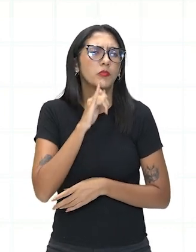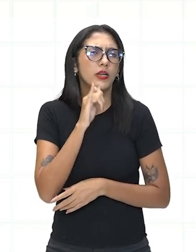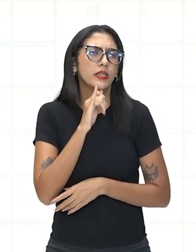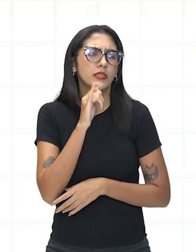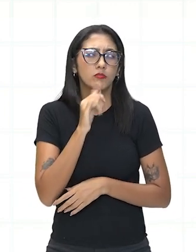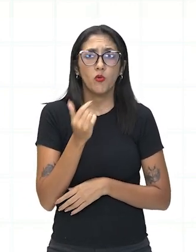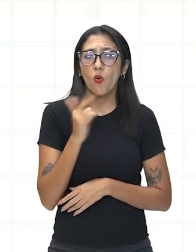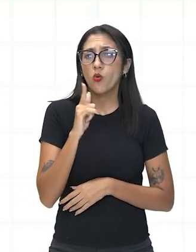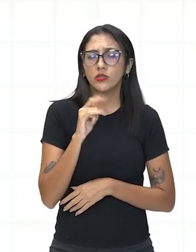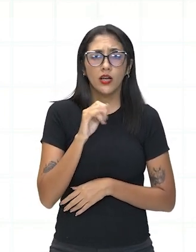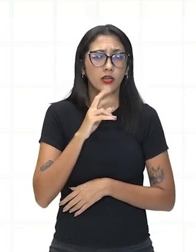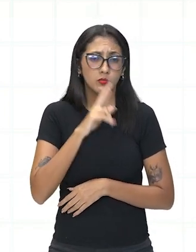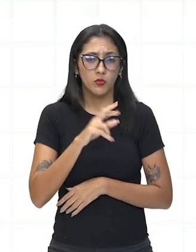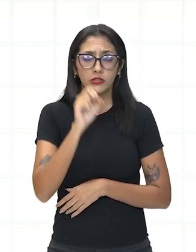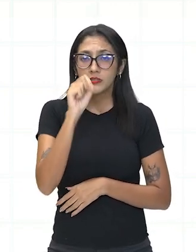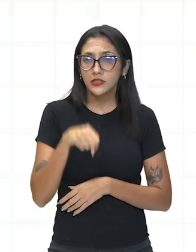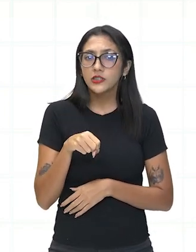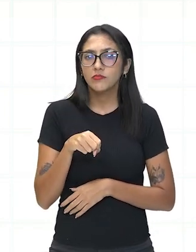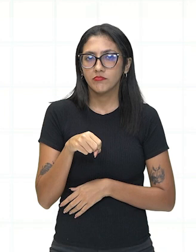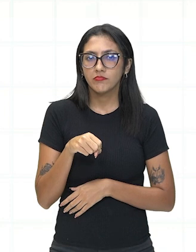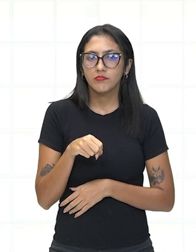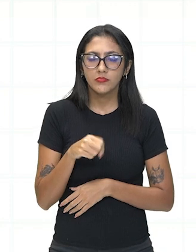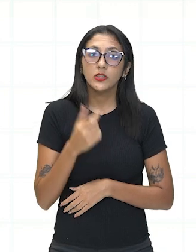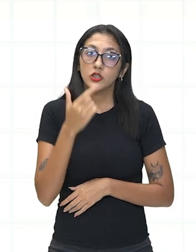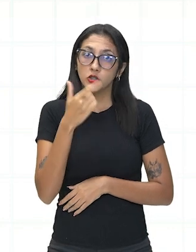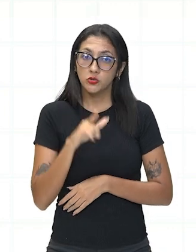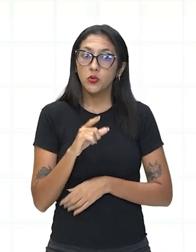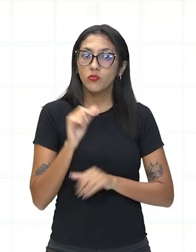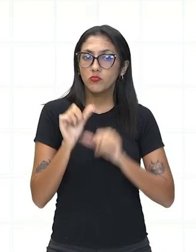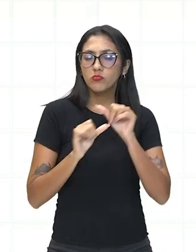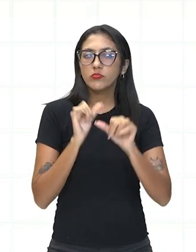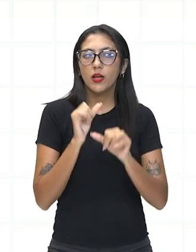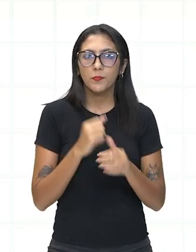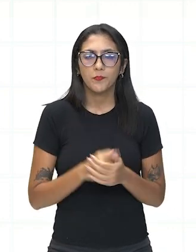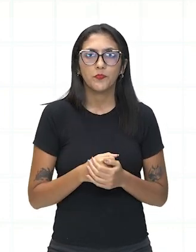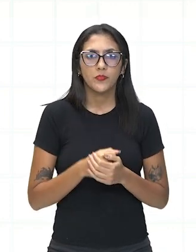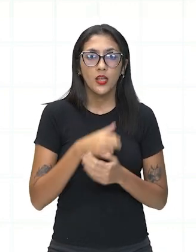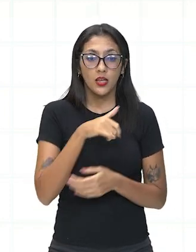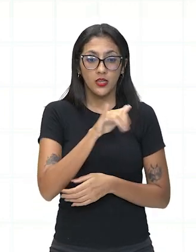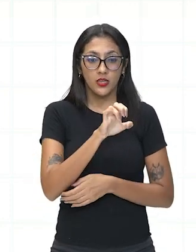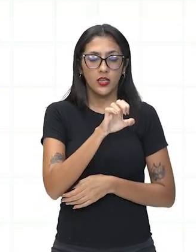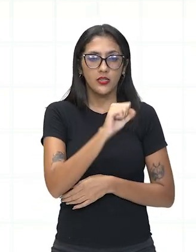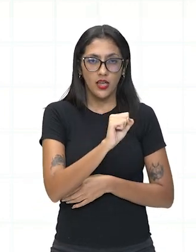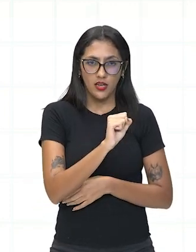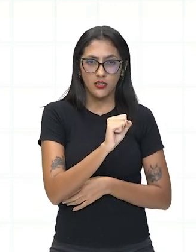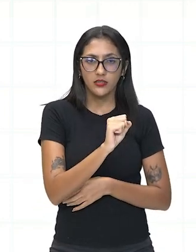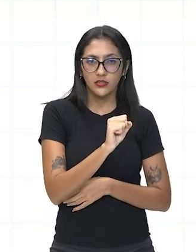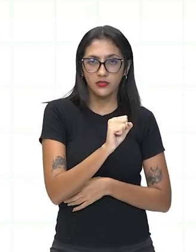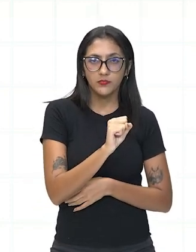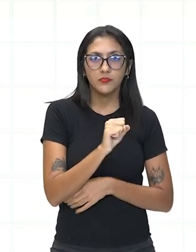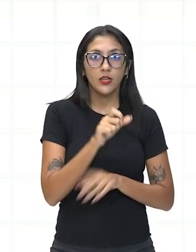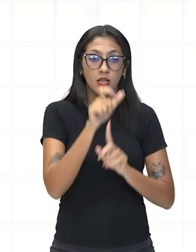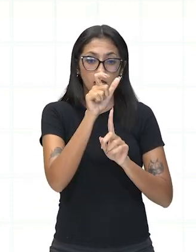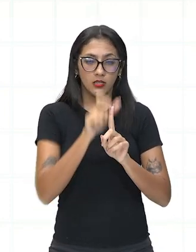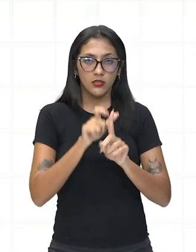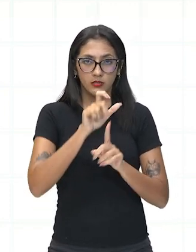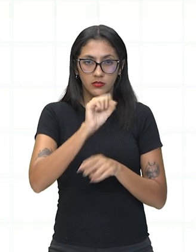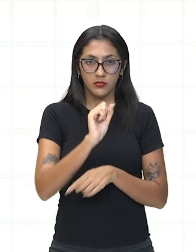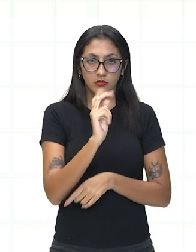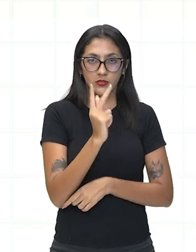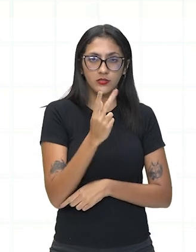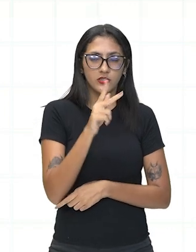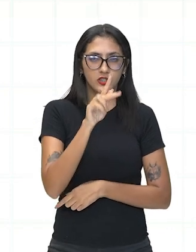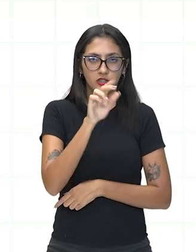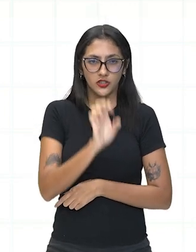3 elementos, né? Seria o yes, depois o sujeito que é she, que é ela, e aí o